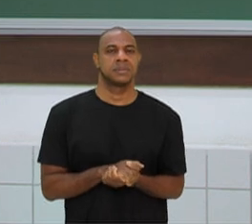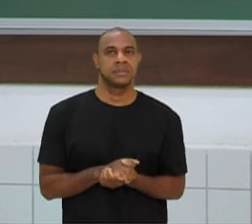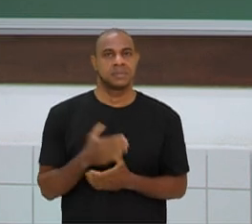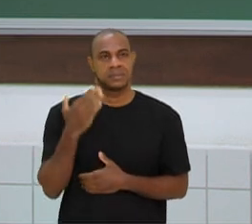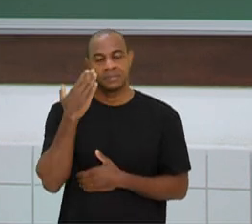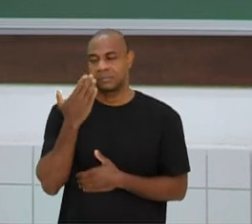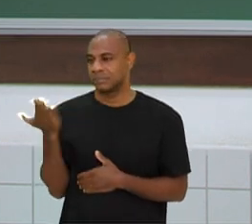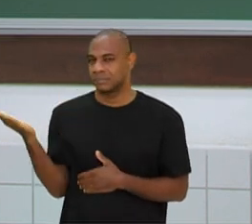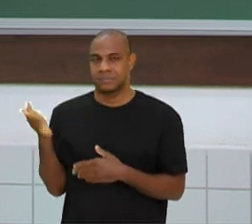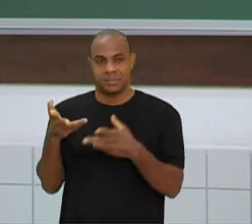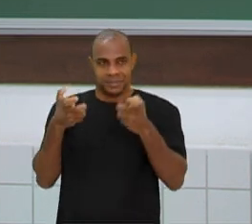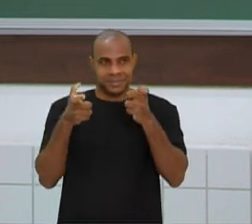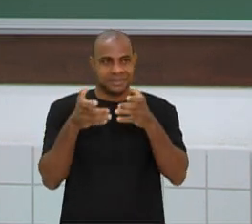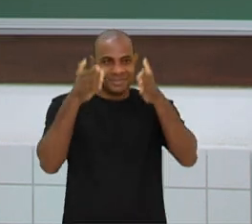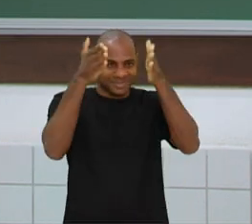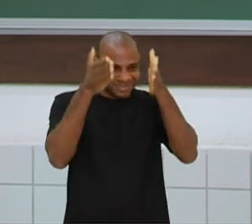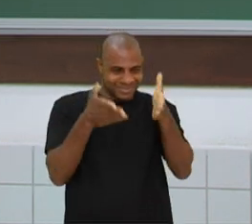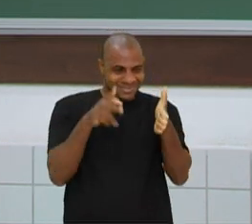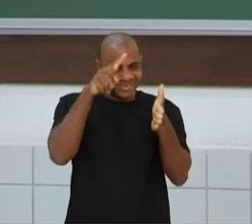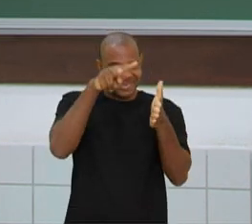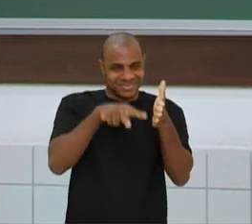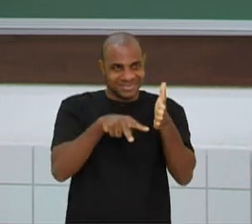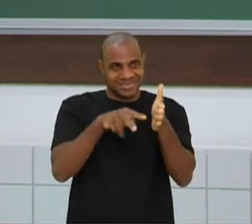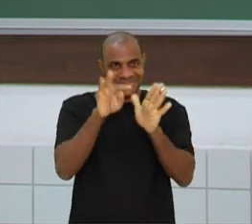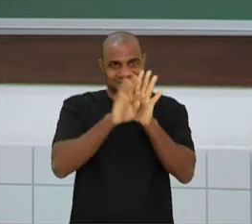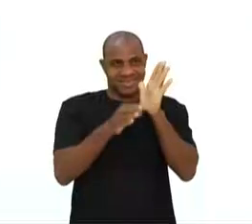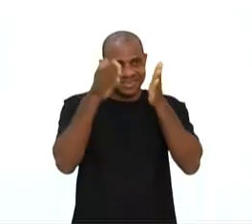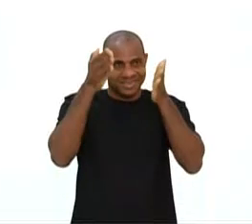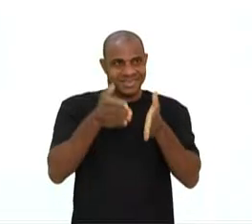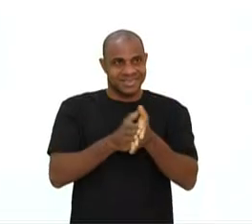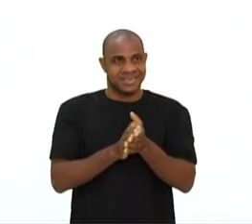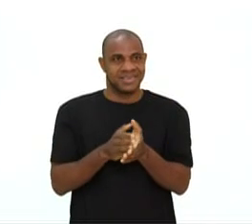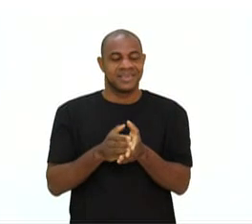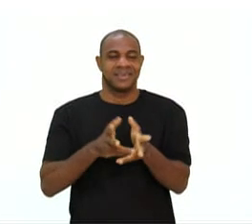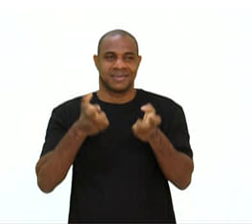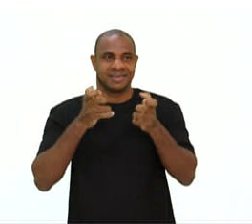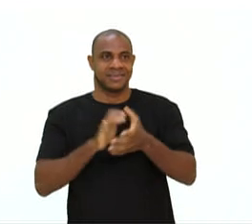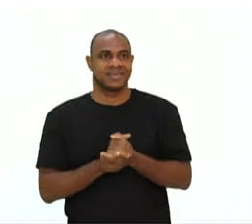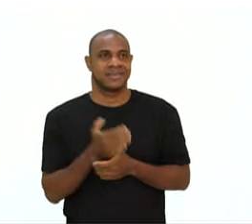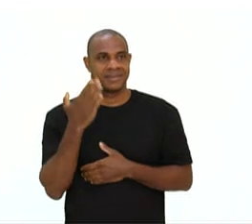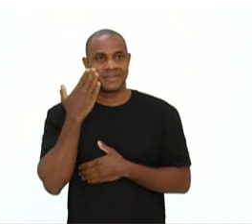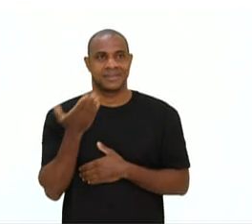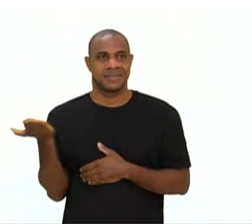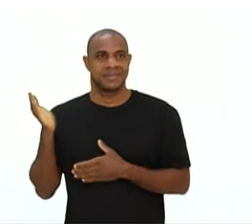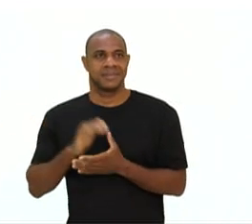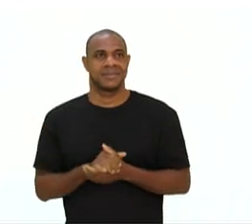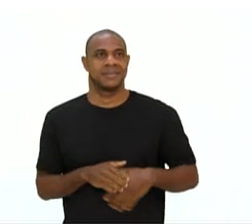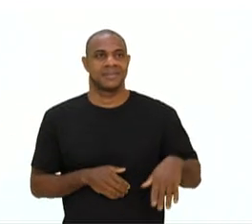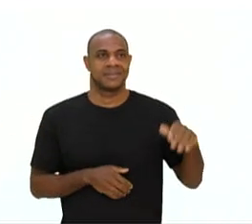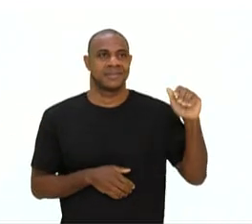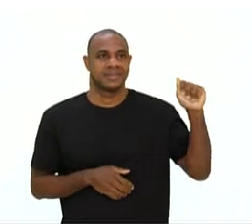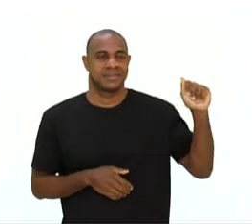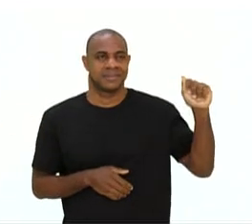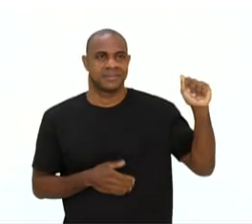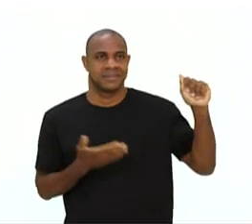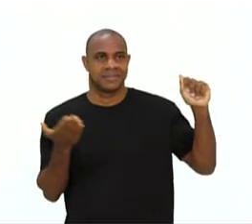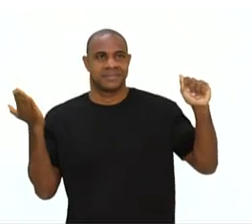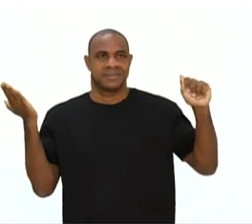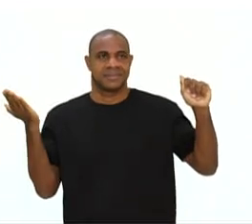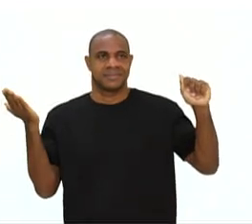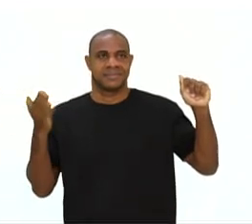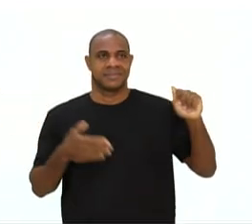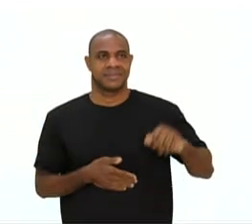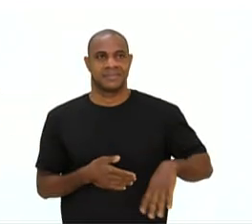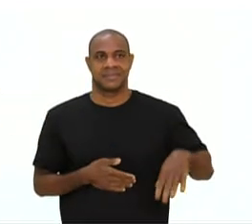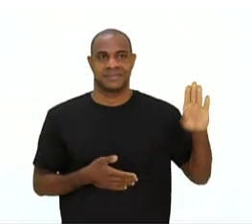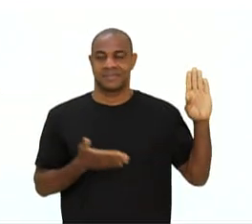Observando o nosso fragmento, pessoal, nós temos aqui, I guess you learn from me, go home and write a